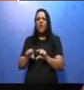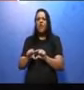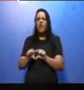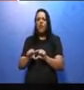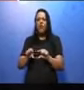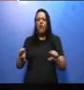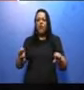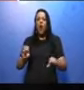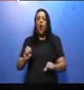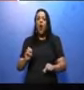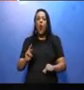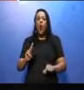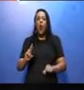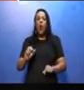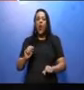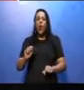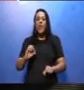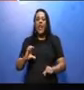caracteriza oração.